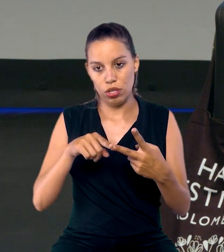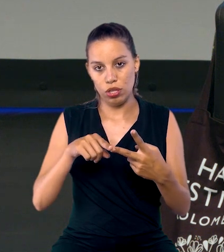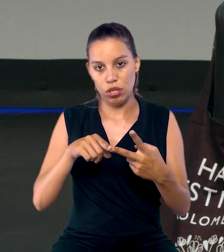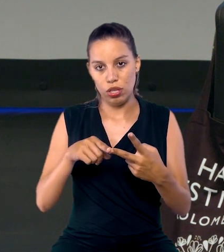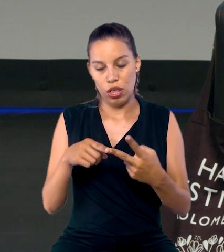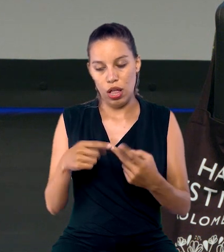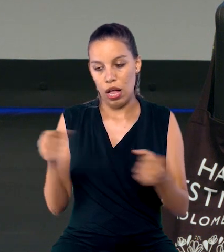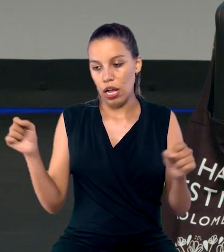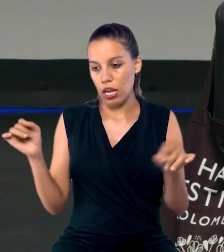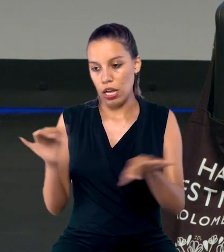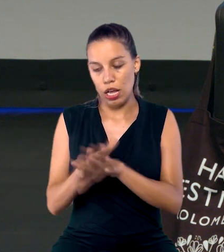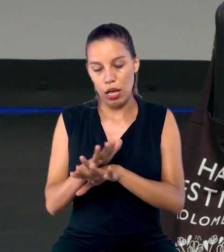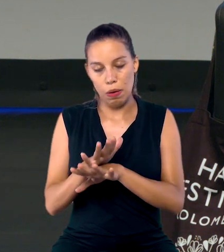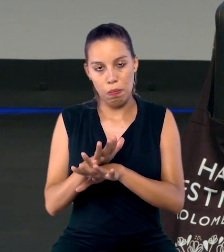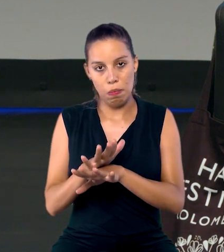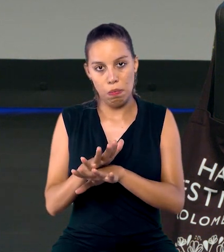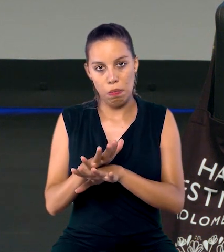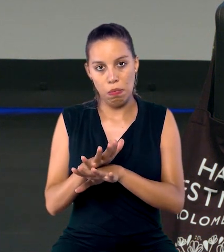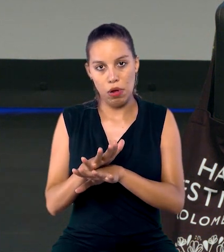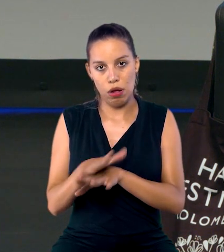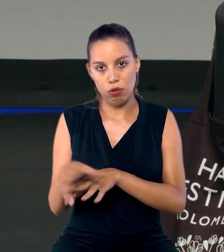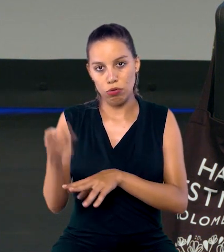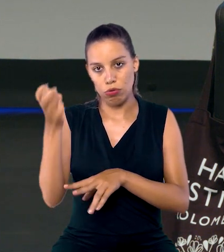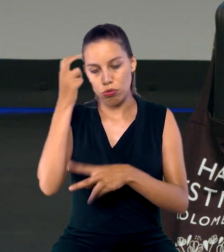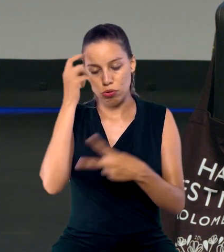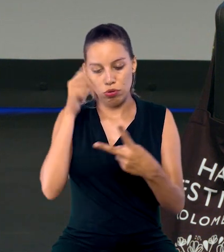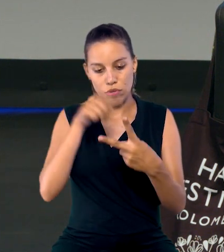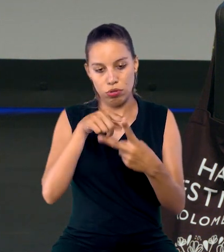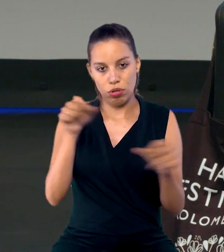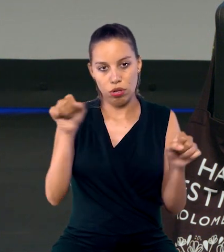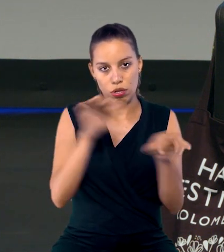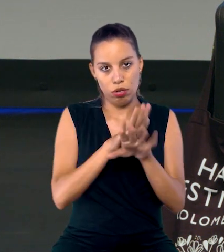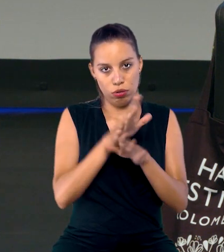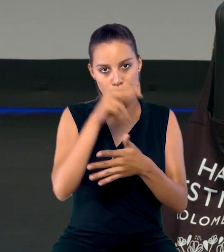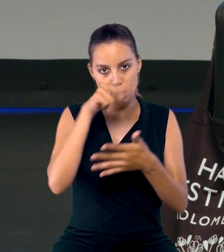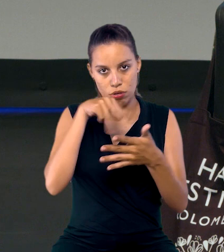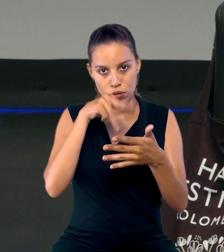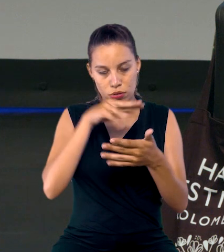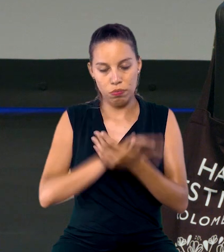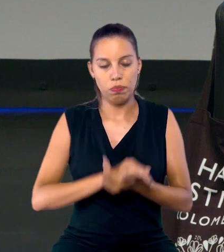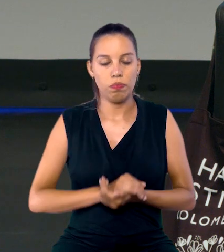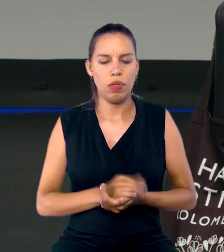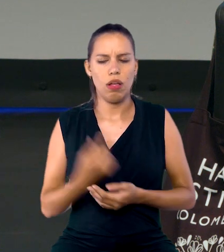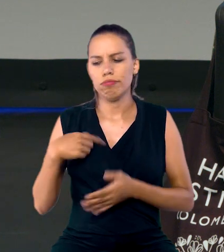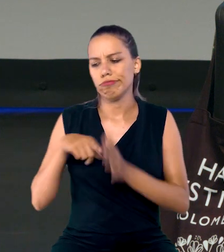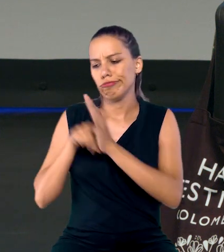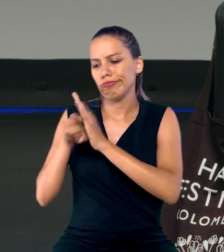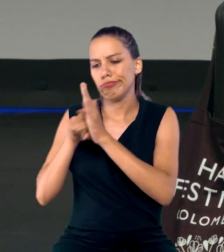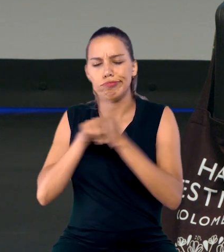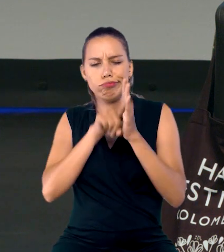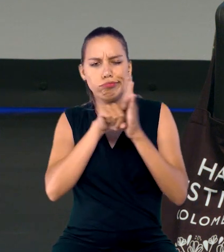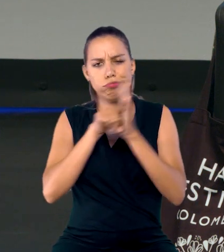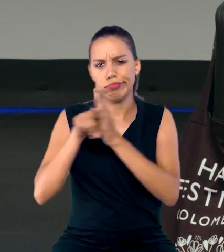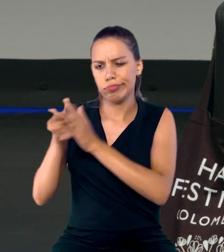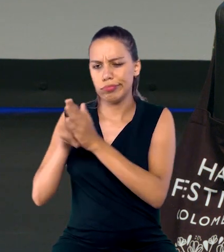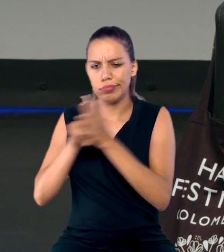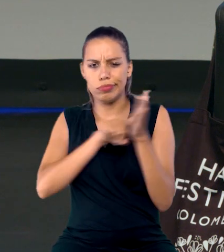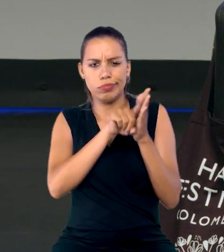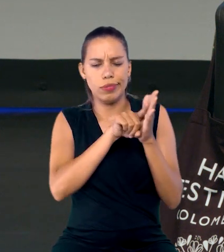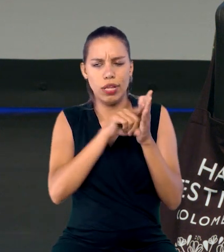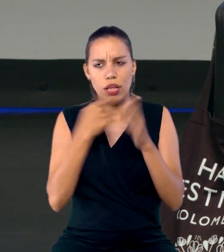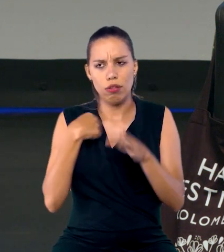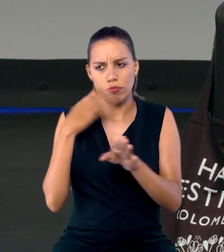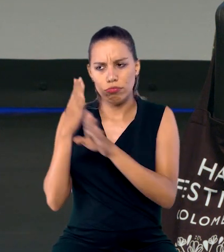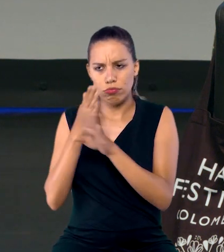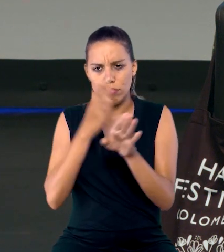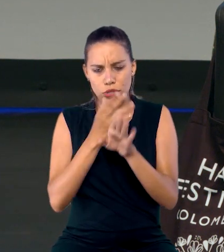o genocídio seria o extermínio literal, né? E aí eu fui indo atrás assim dessas palavras e eu me